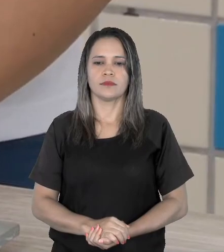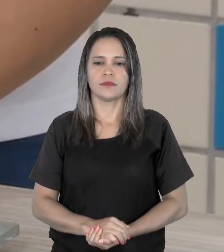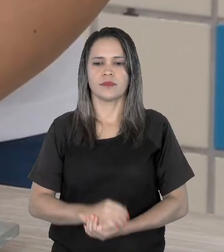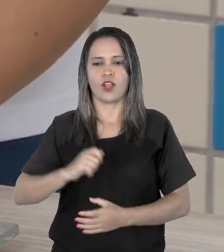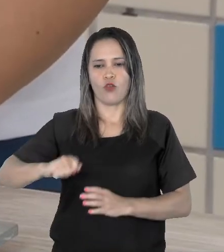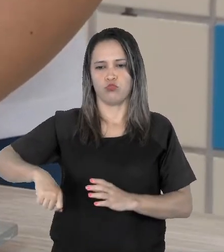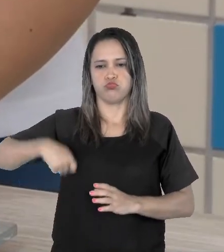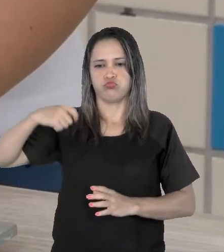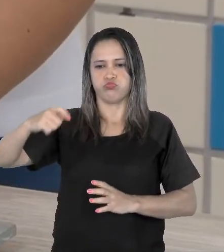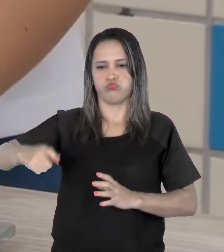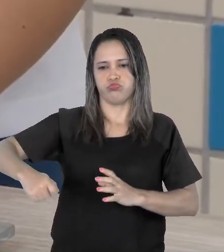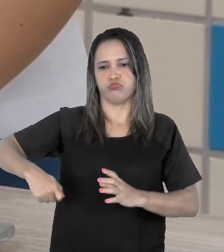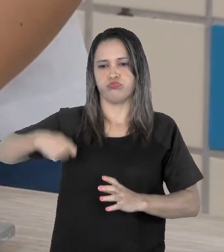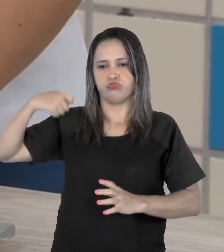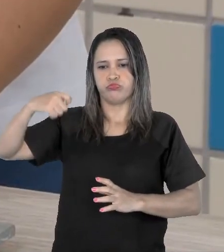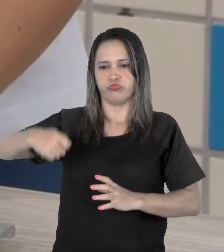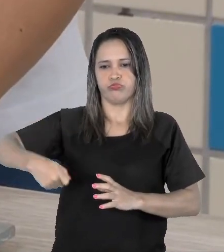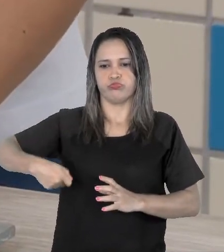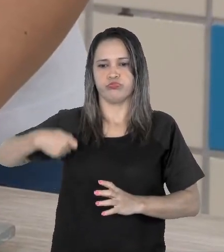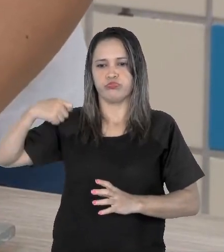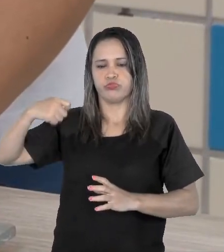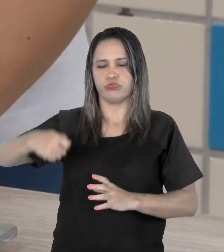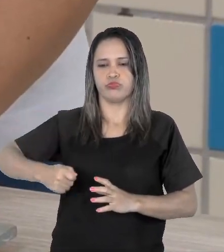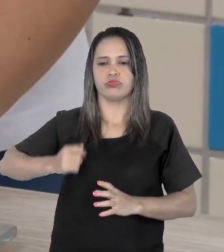Rodei a roleta.